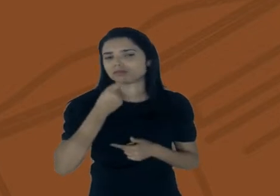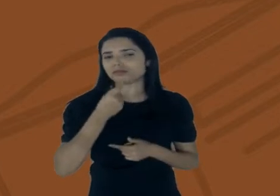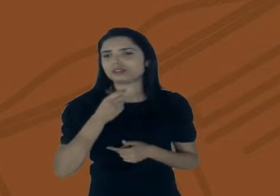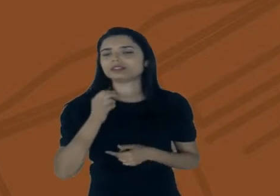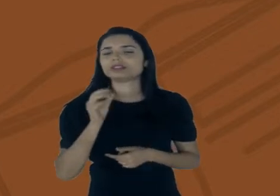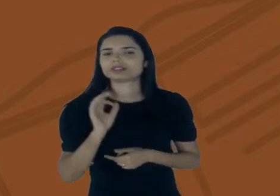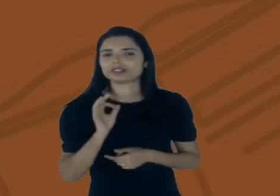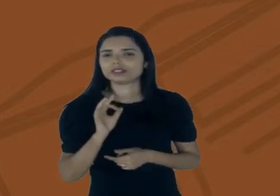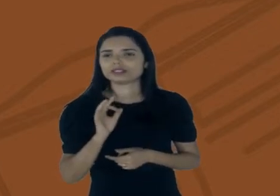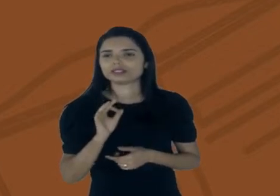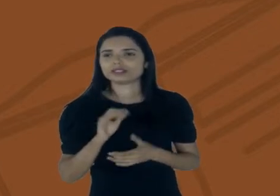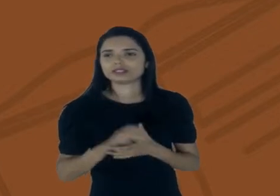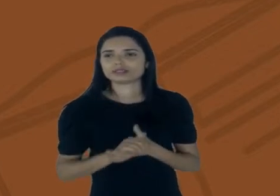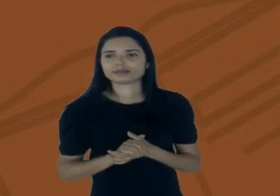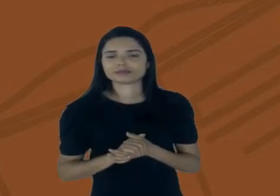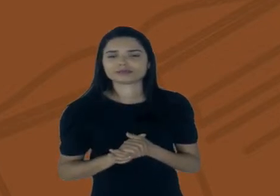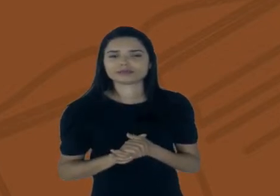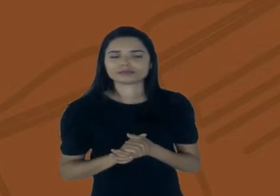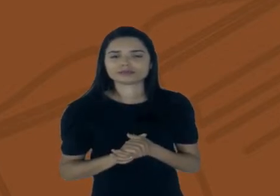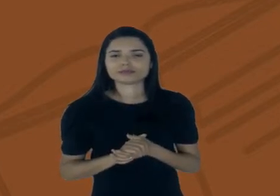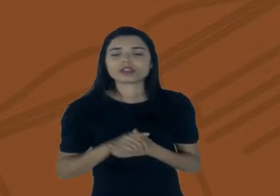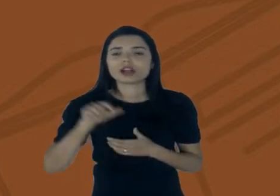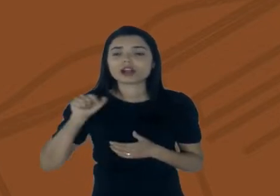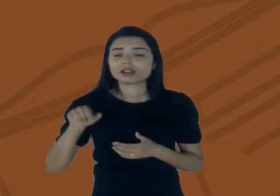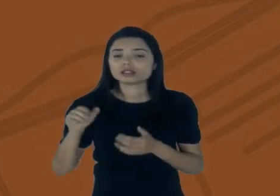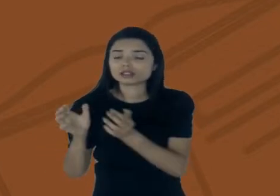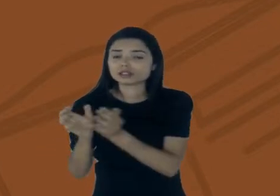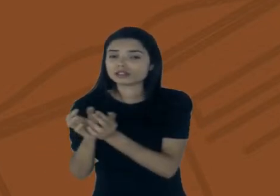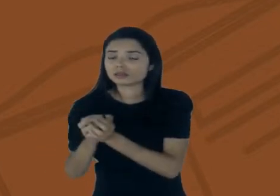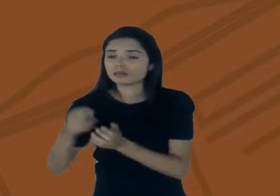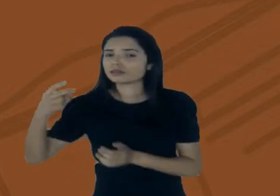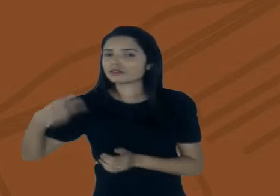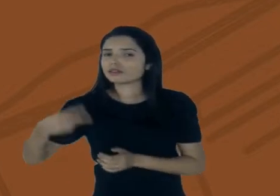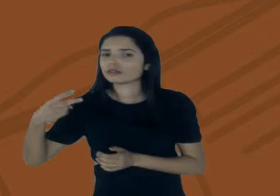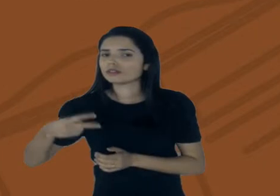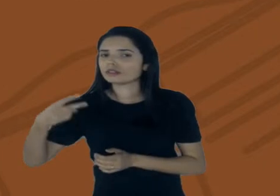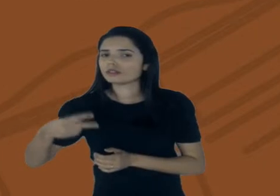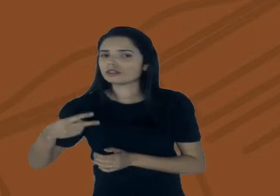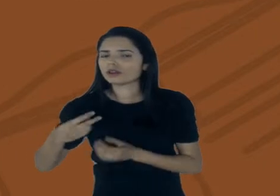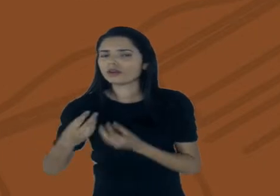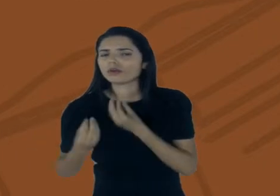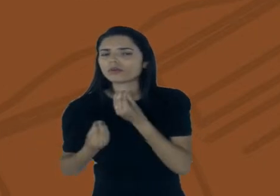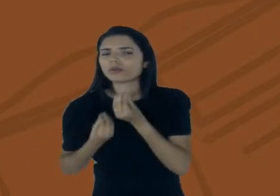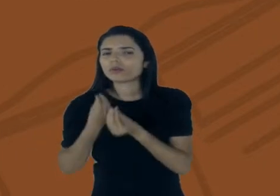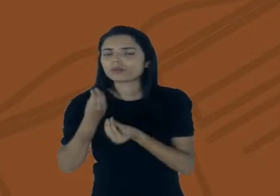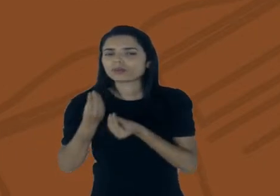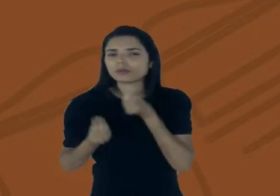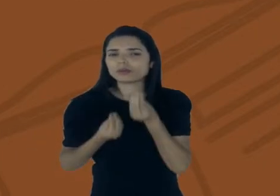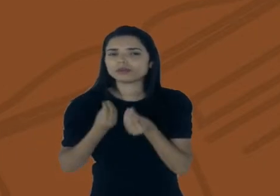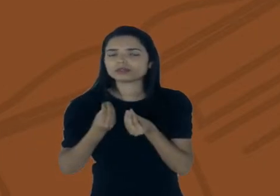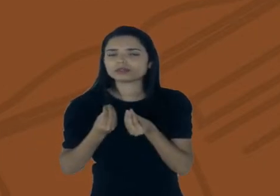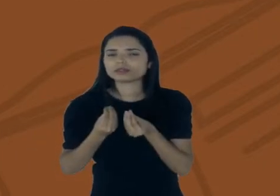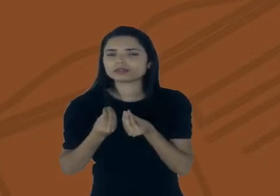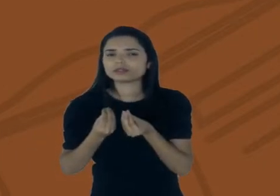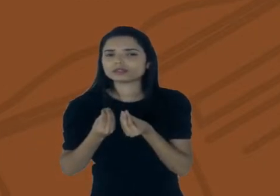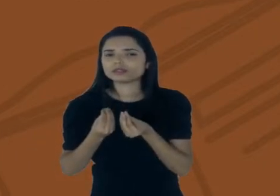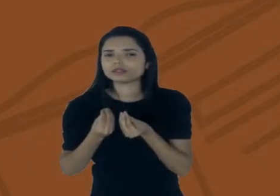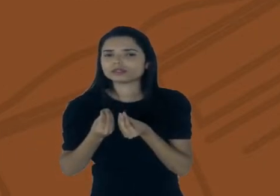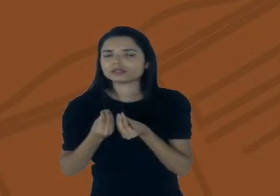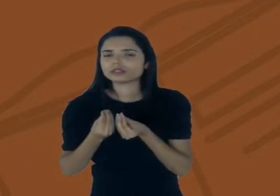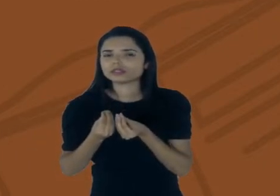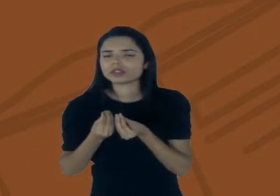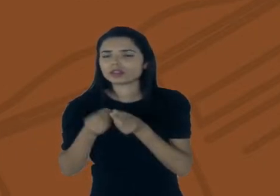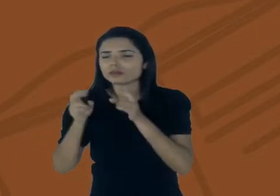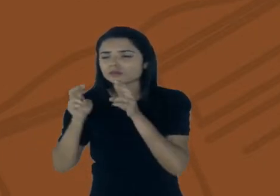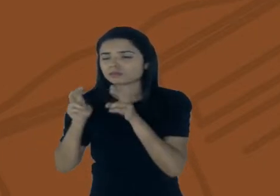Dentro das questões das causas da hipertensão secundária, né, como é que a gente pode observar